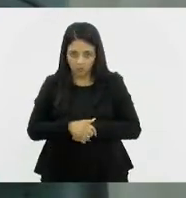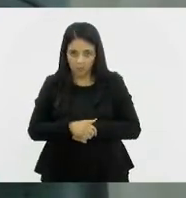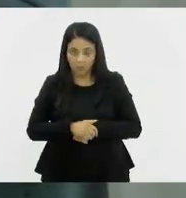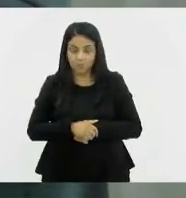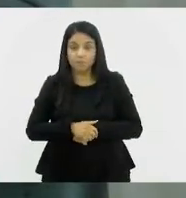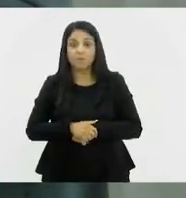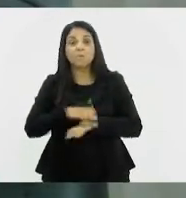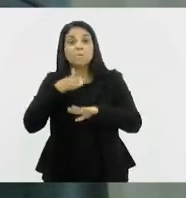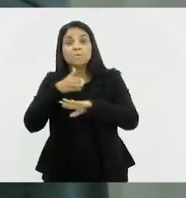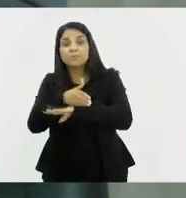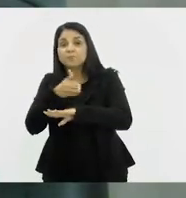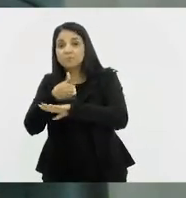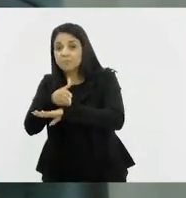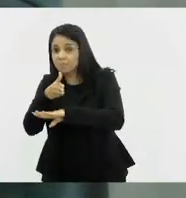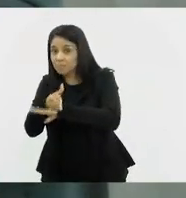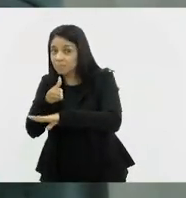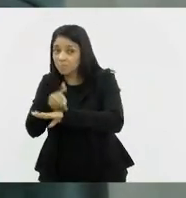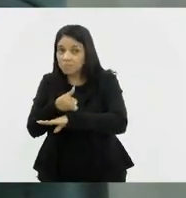Participar,